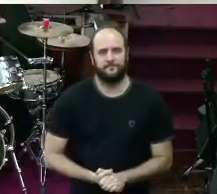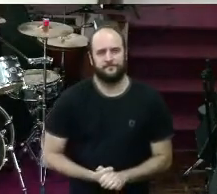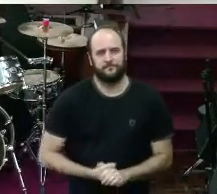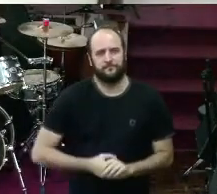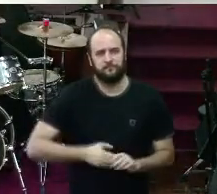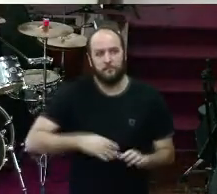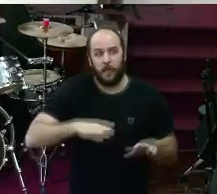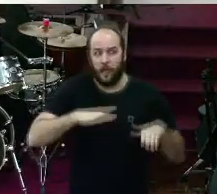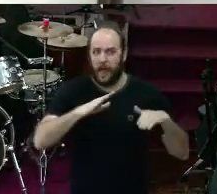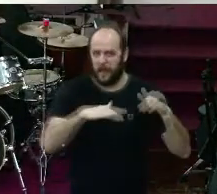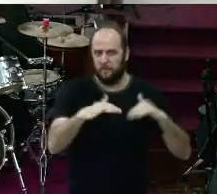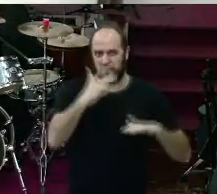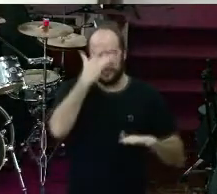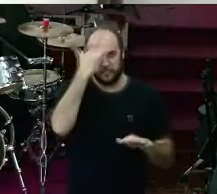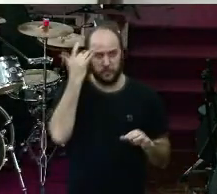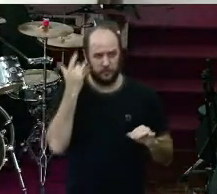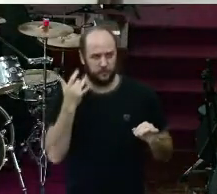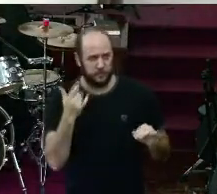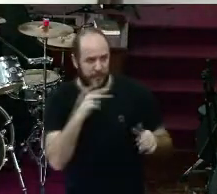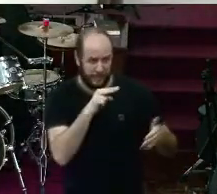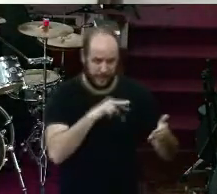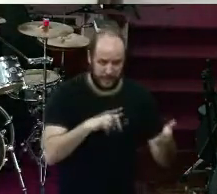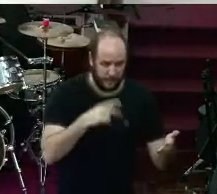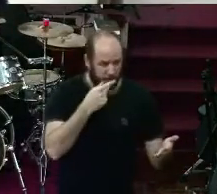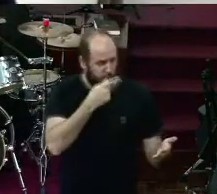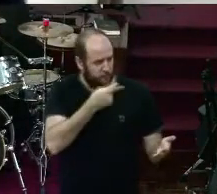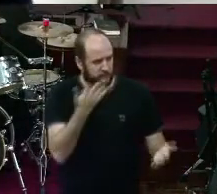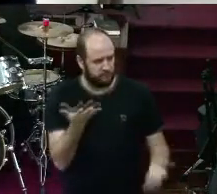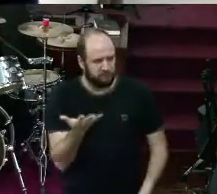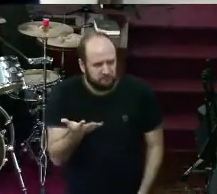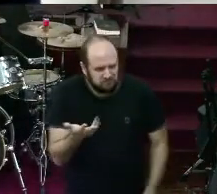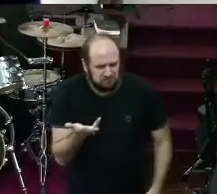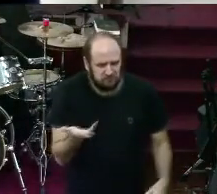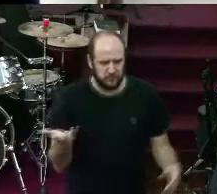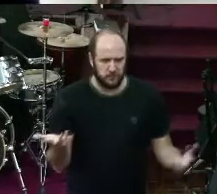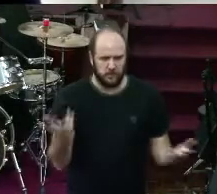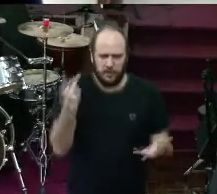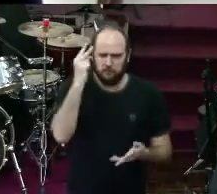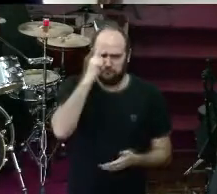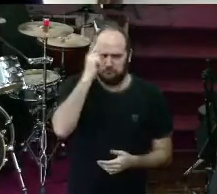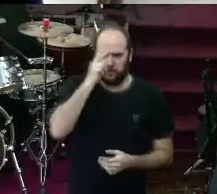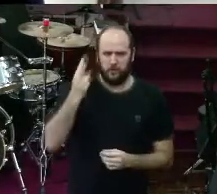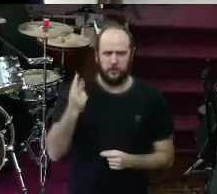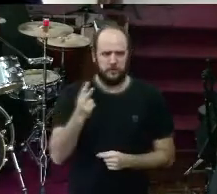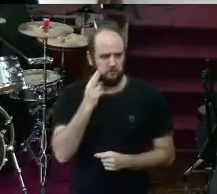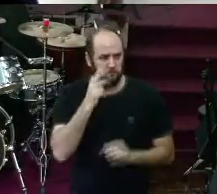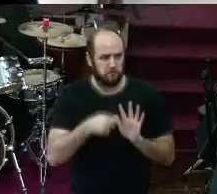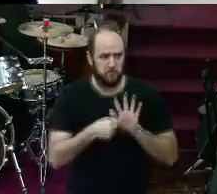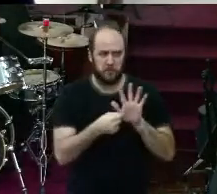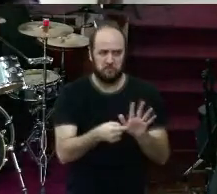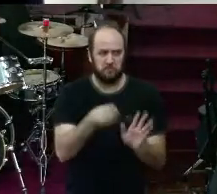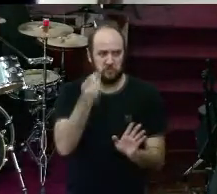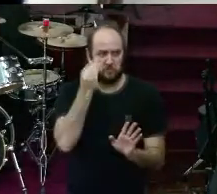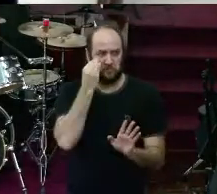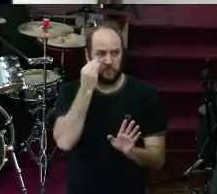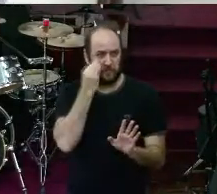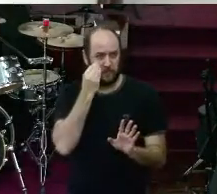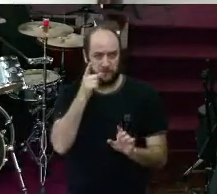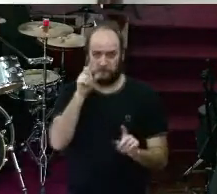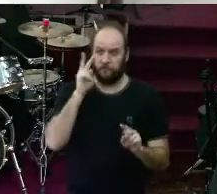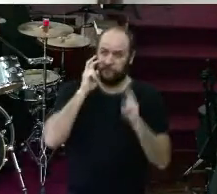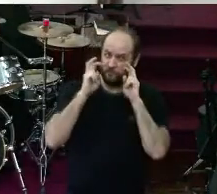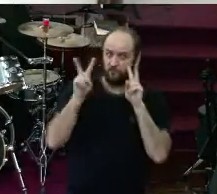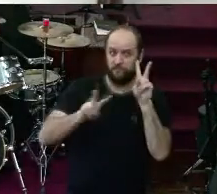de introdução, irmãos, ficam pensando: por que será que essa história que retrata a experiência, essa visão que o Senhor deu